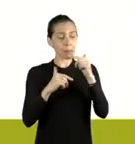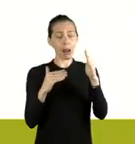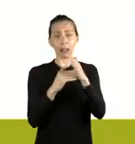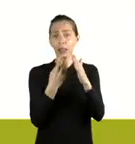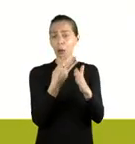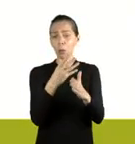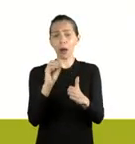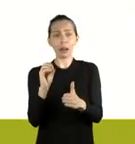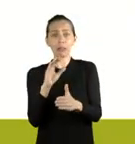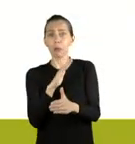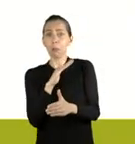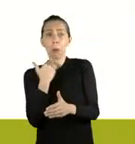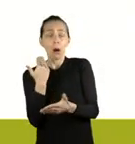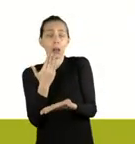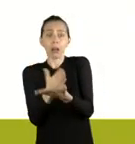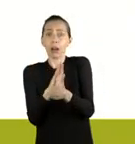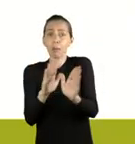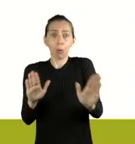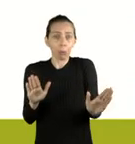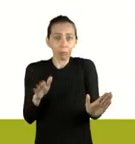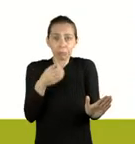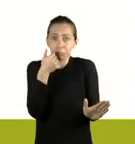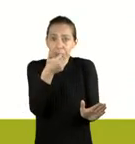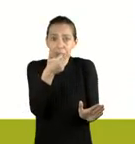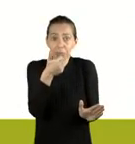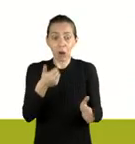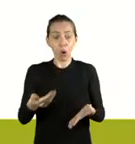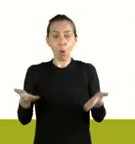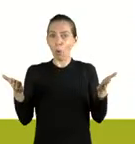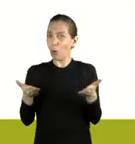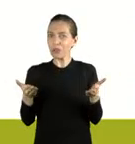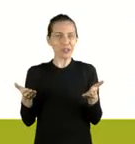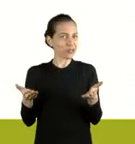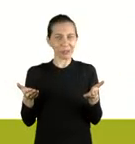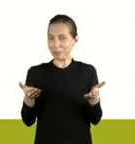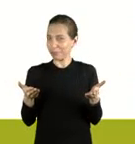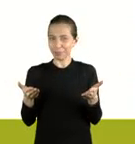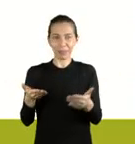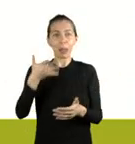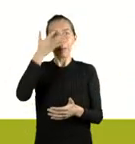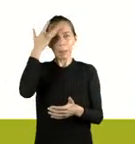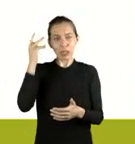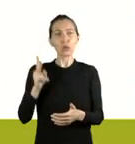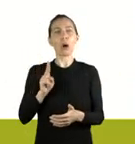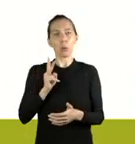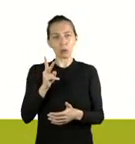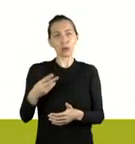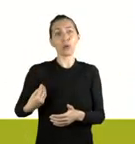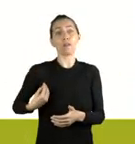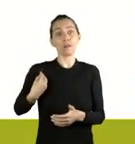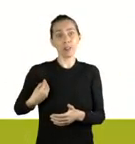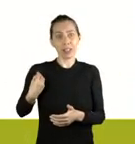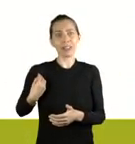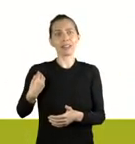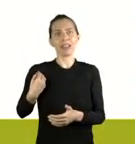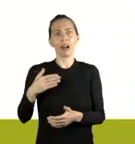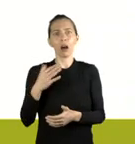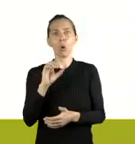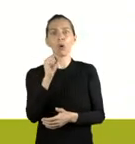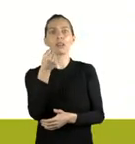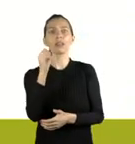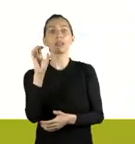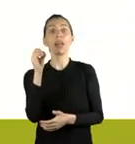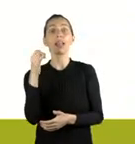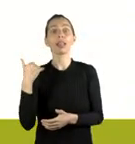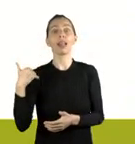anos, evidentemente morria e está tudo bem. Só que hoje as pessoas estão vivendo quase, né, na média, 80